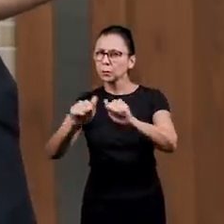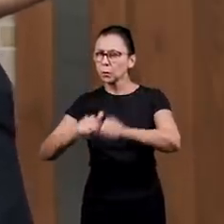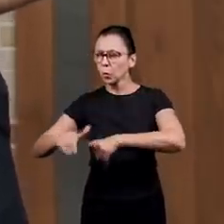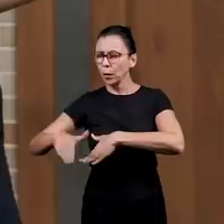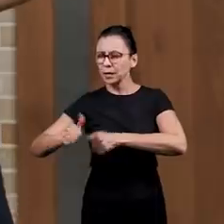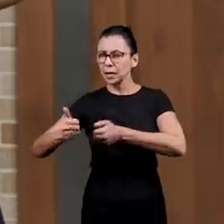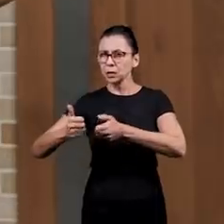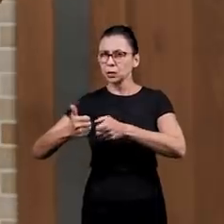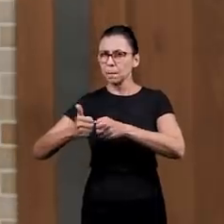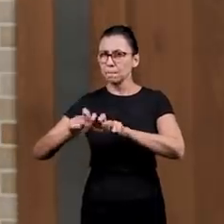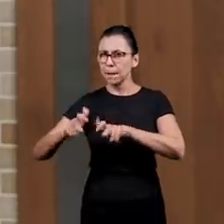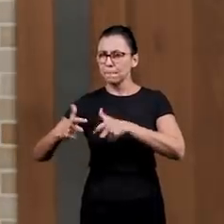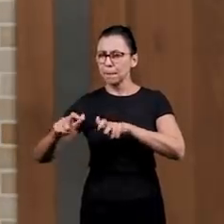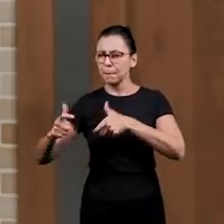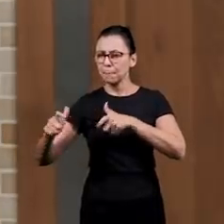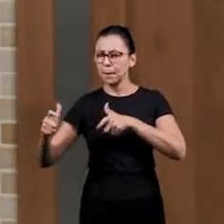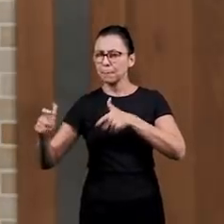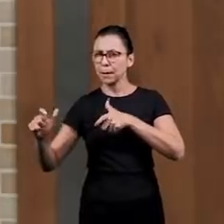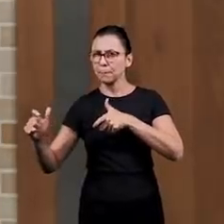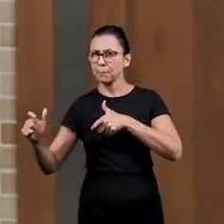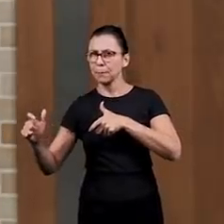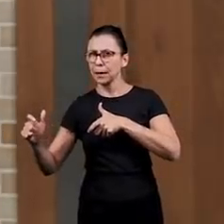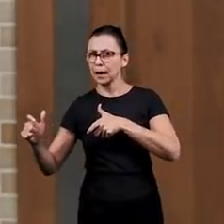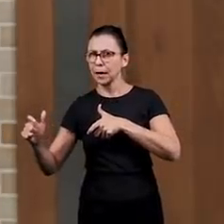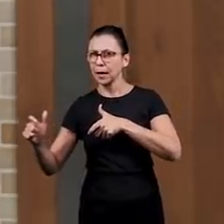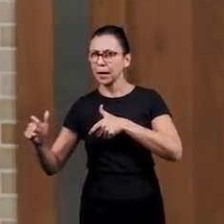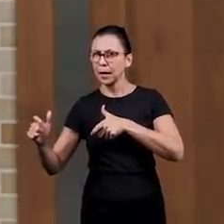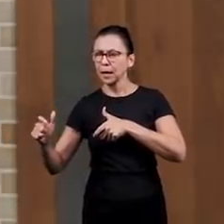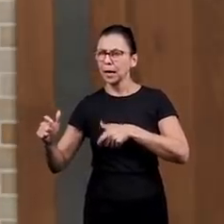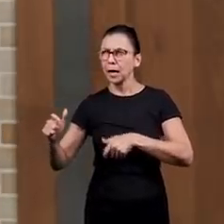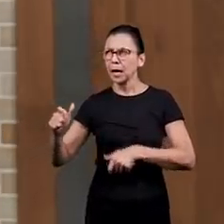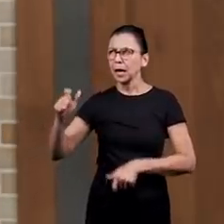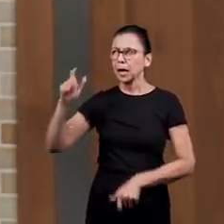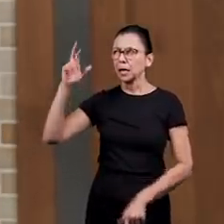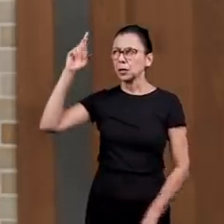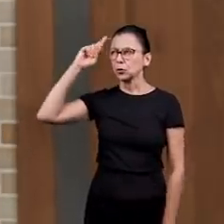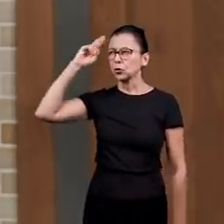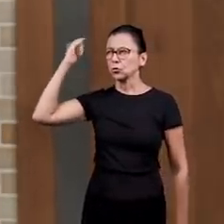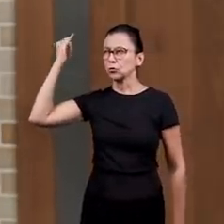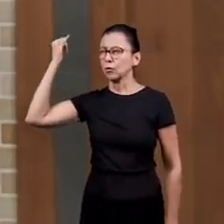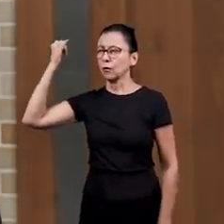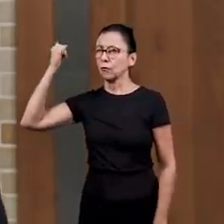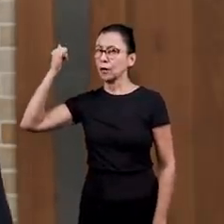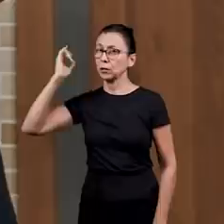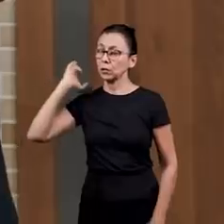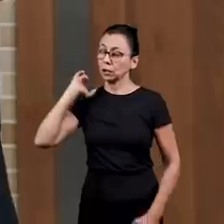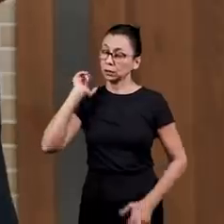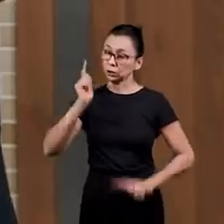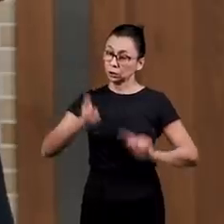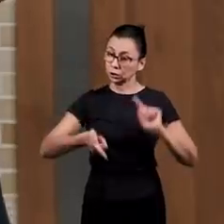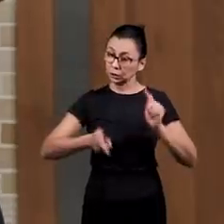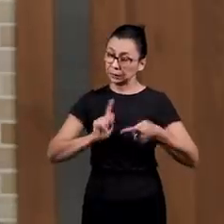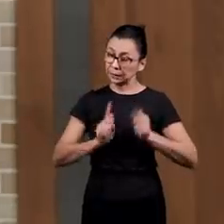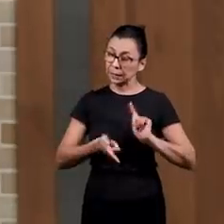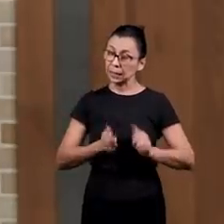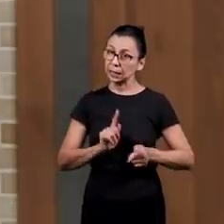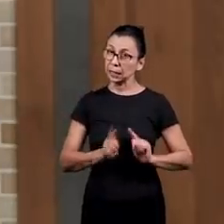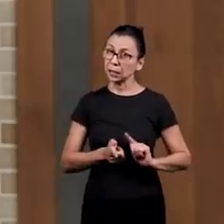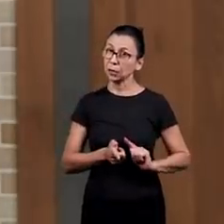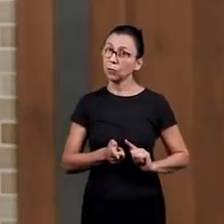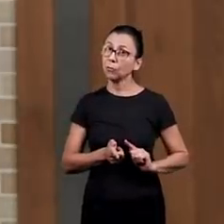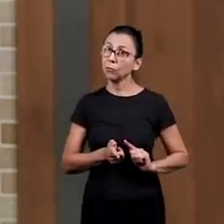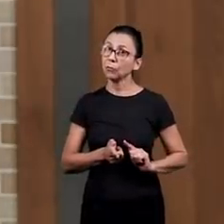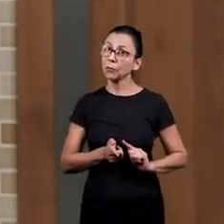midianitas. Mas Deus disse para Gideão que eram muitos os homens. E então Deus escolheu